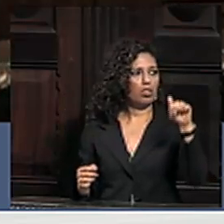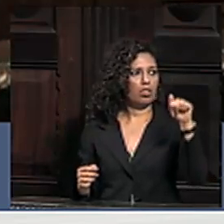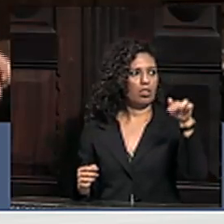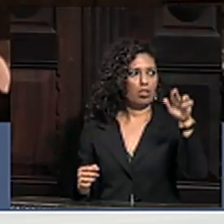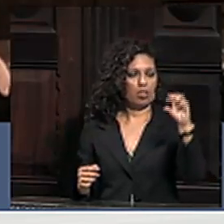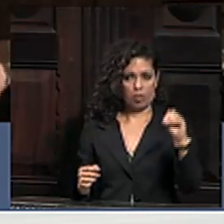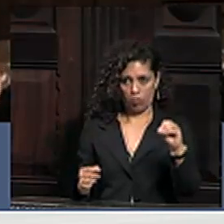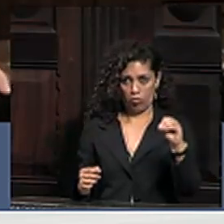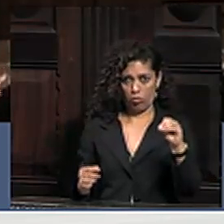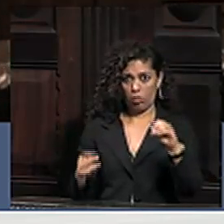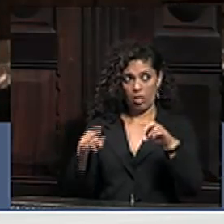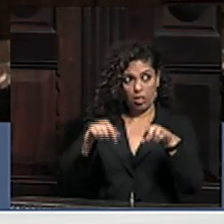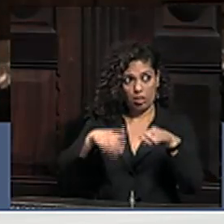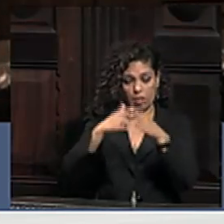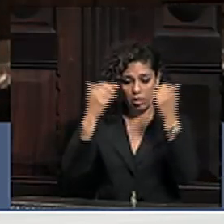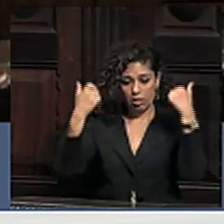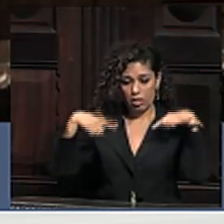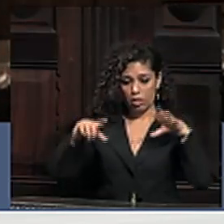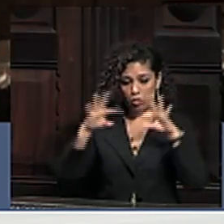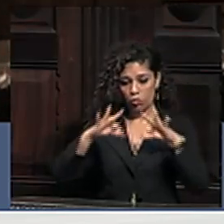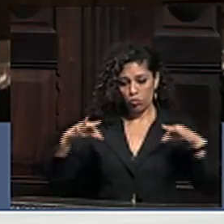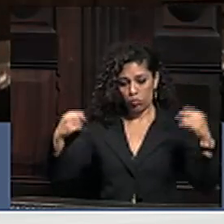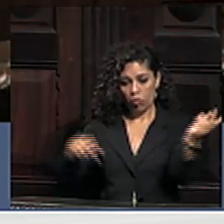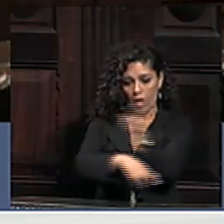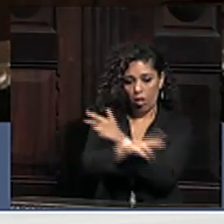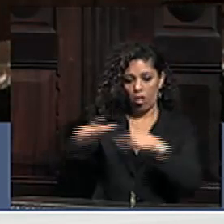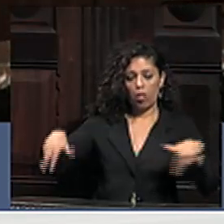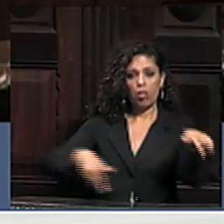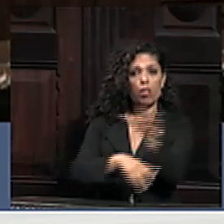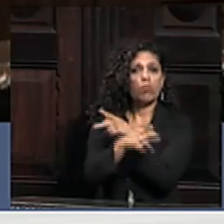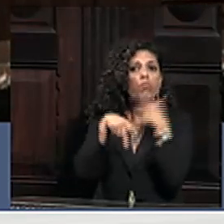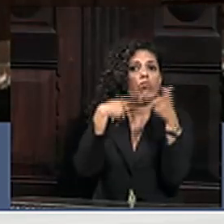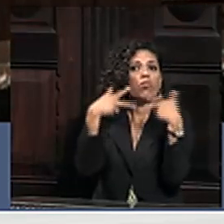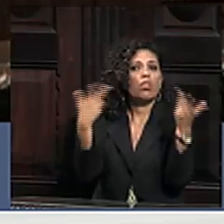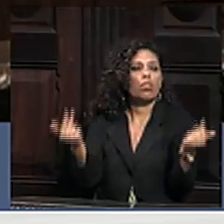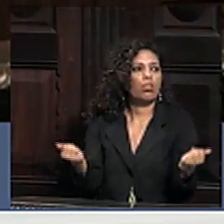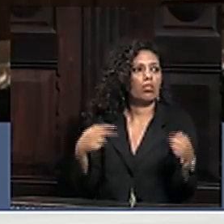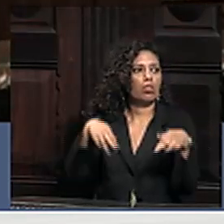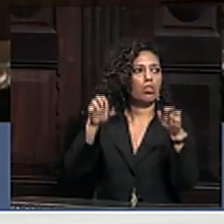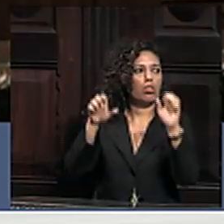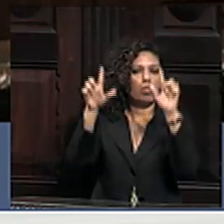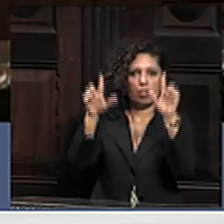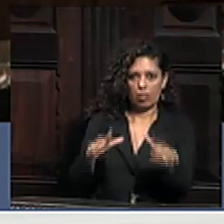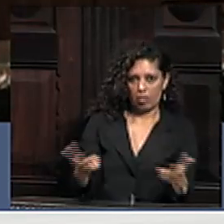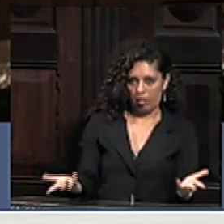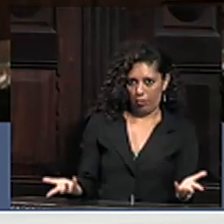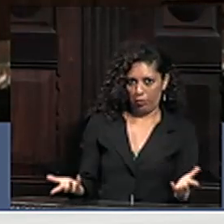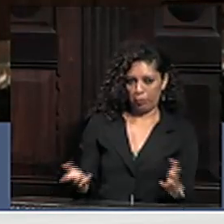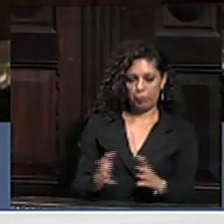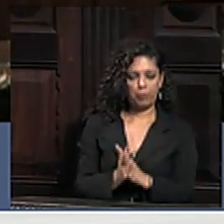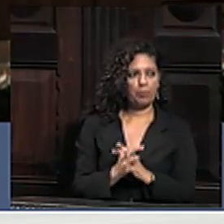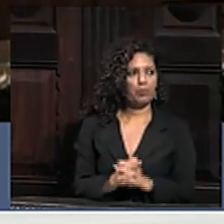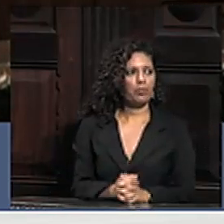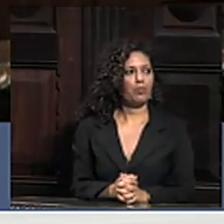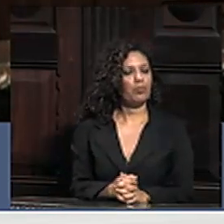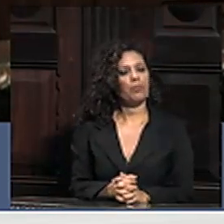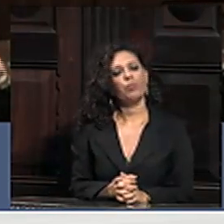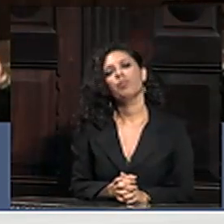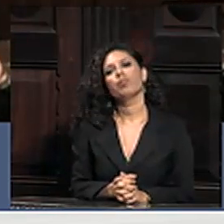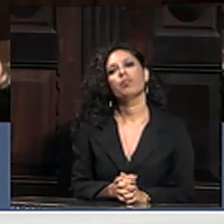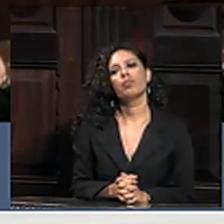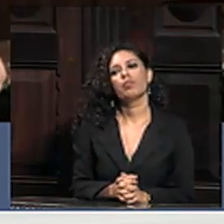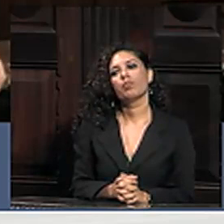pelos corredores dessa casa. Parece que é época dos Andrés.